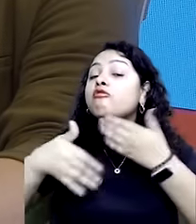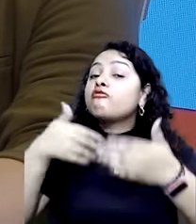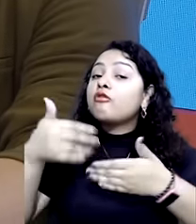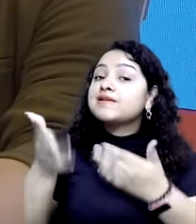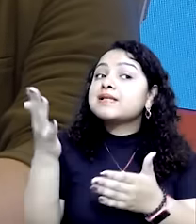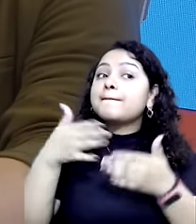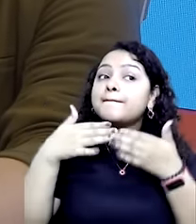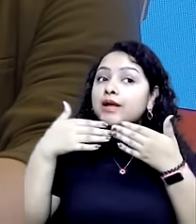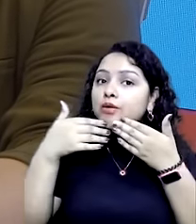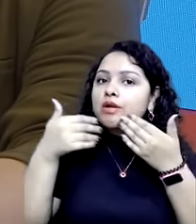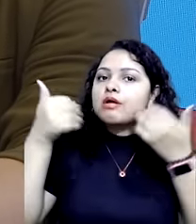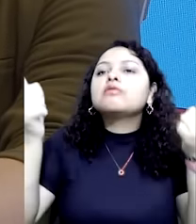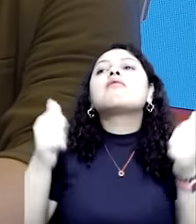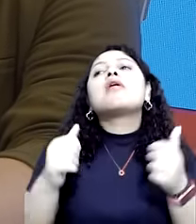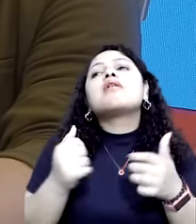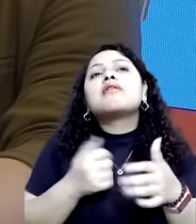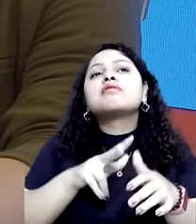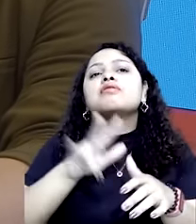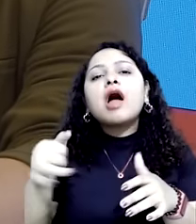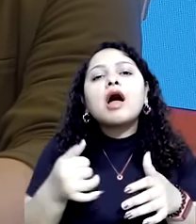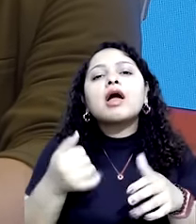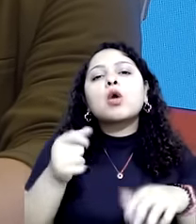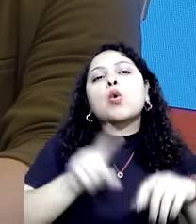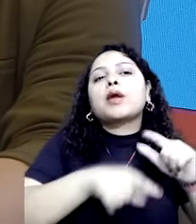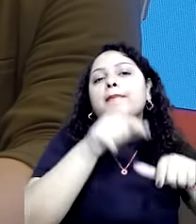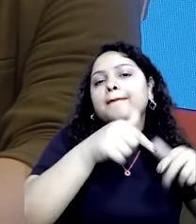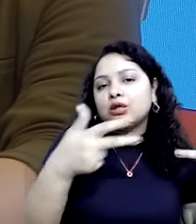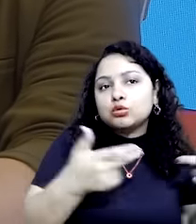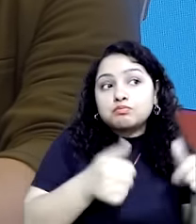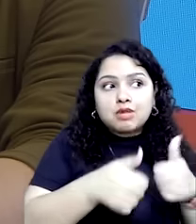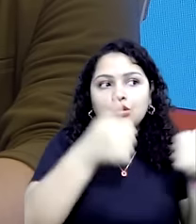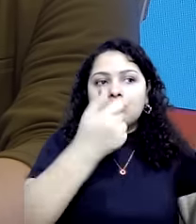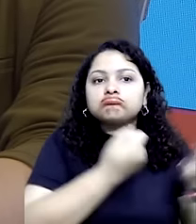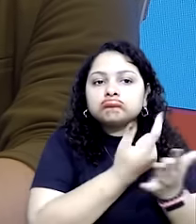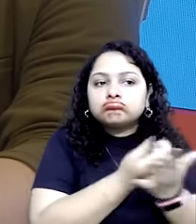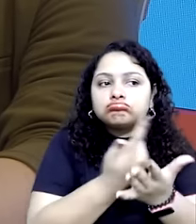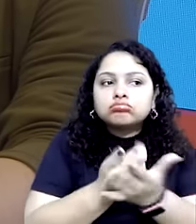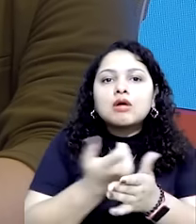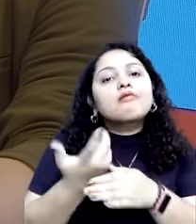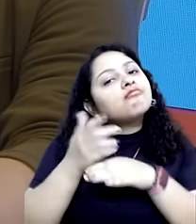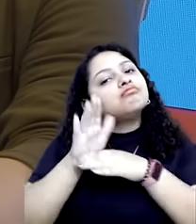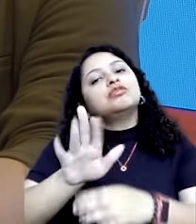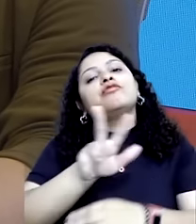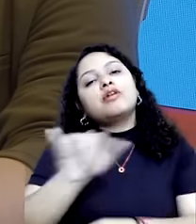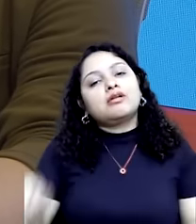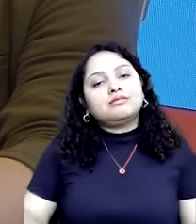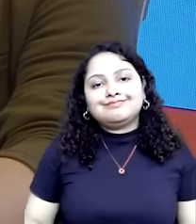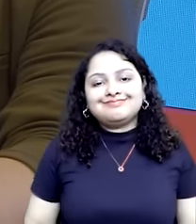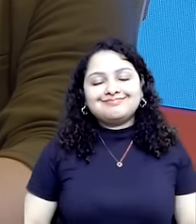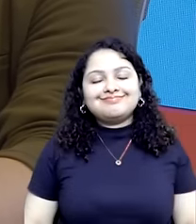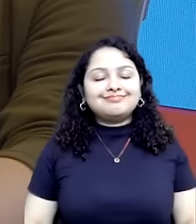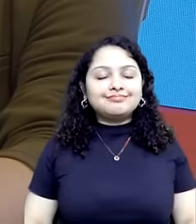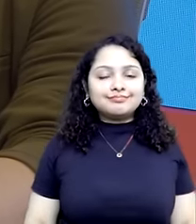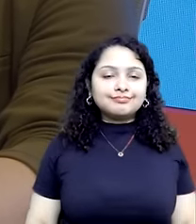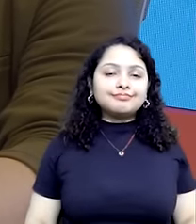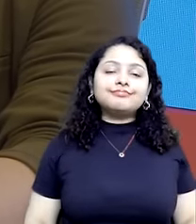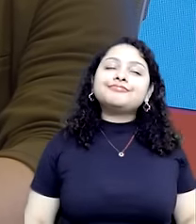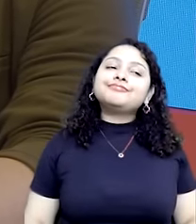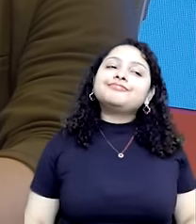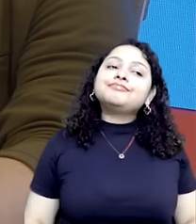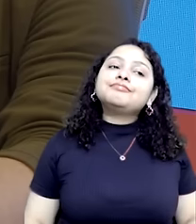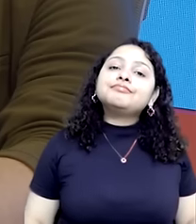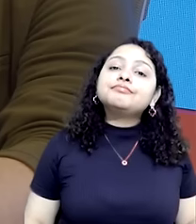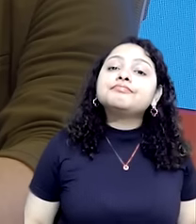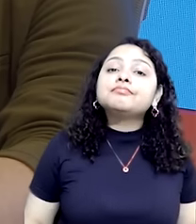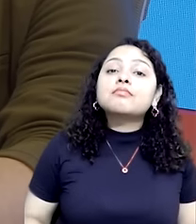você vai se profissionalizando você vai adquirindo né e equipamentos aí para te ajudar no no no dia a dia mas